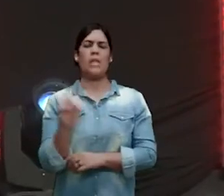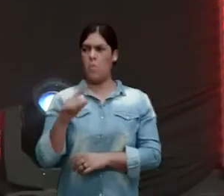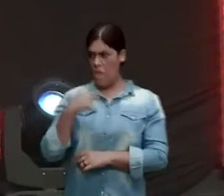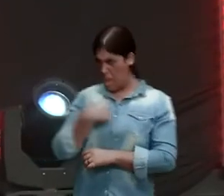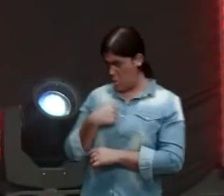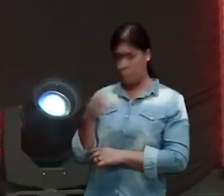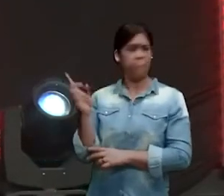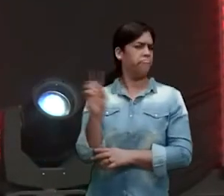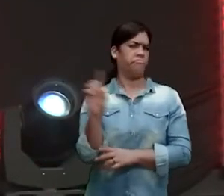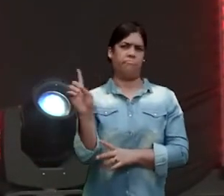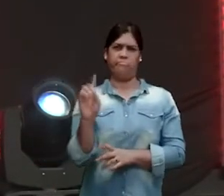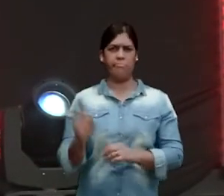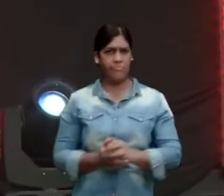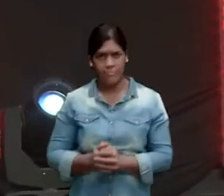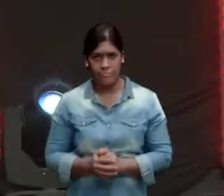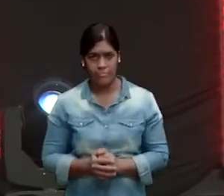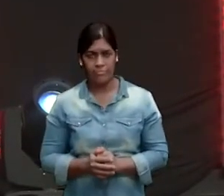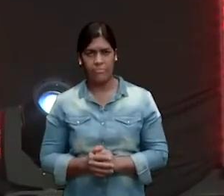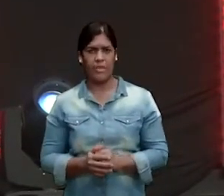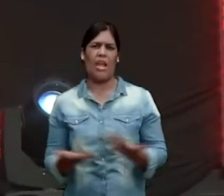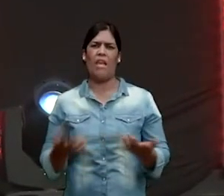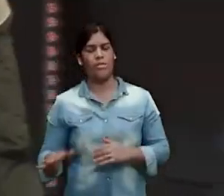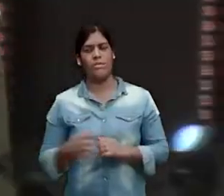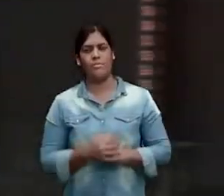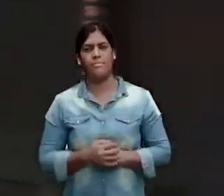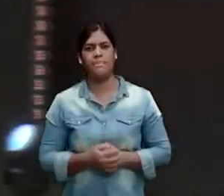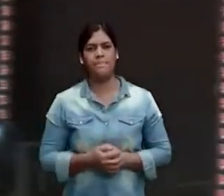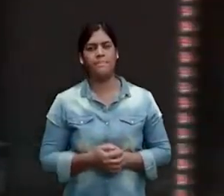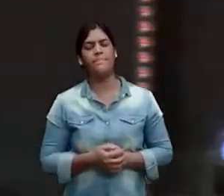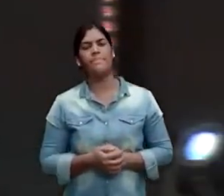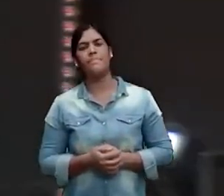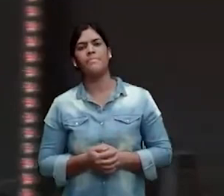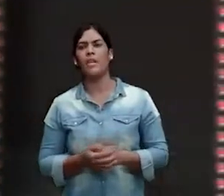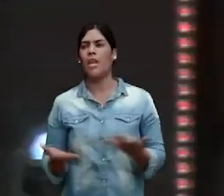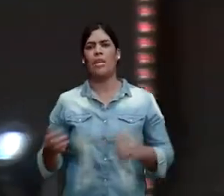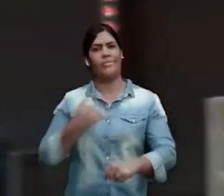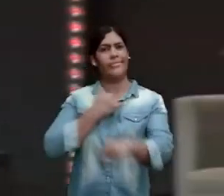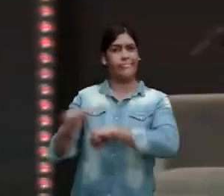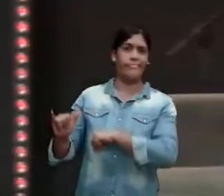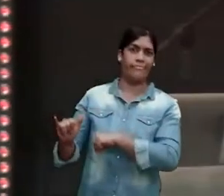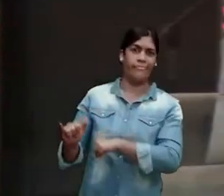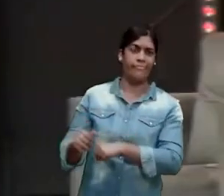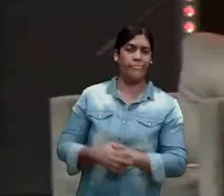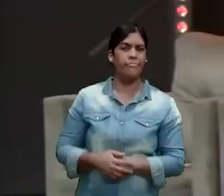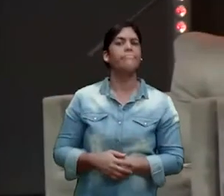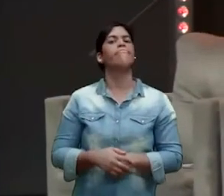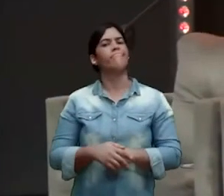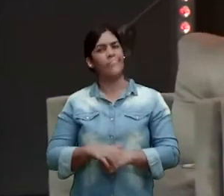eu não ele pula fora sem vergonha traíra a